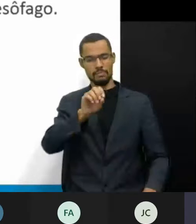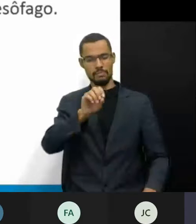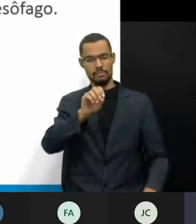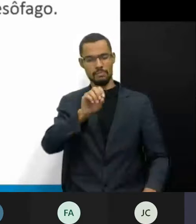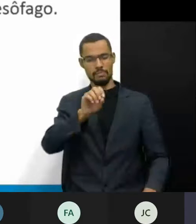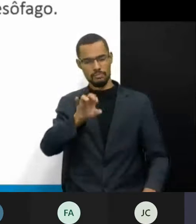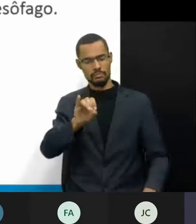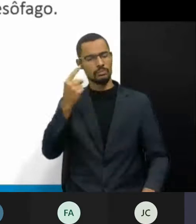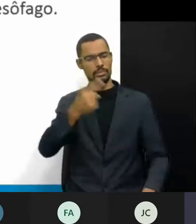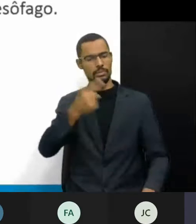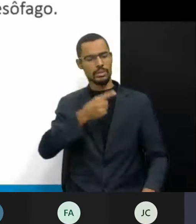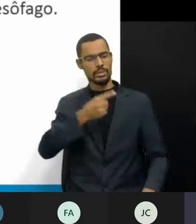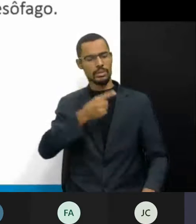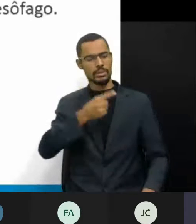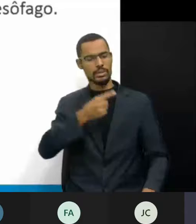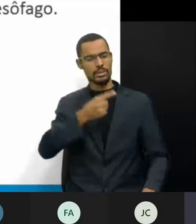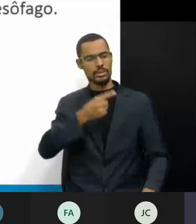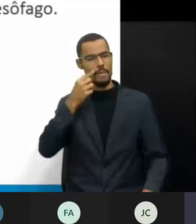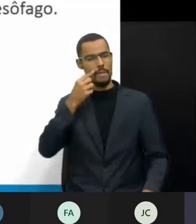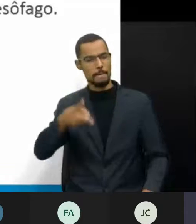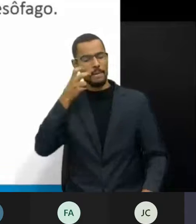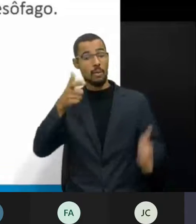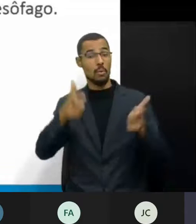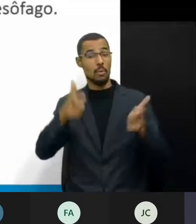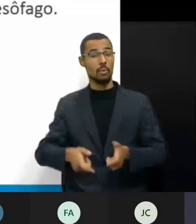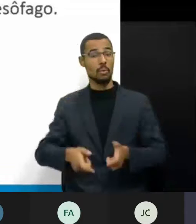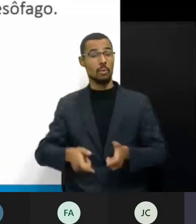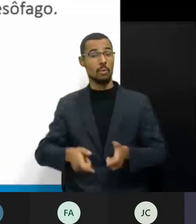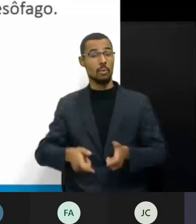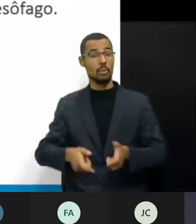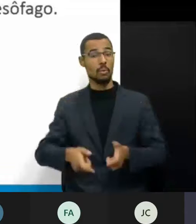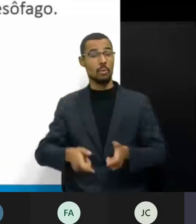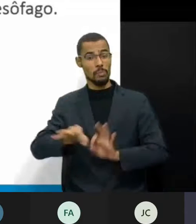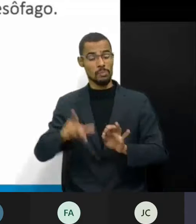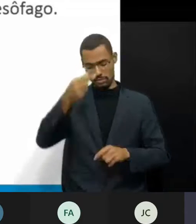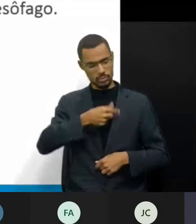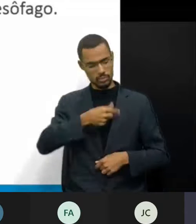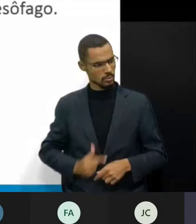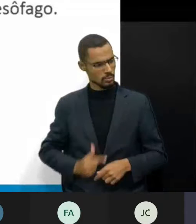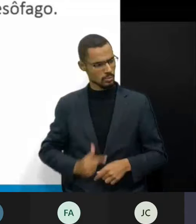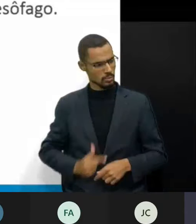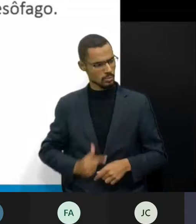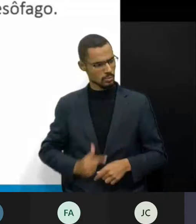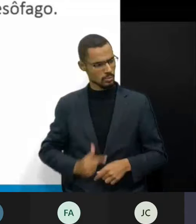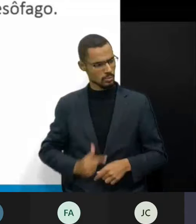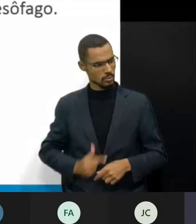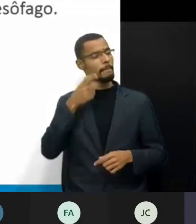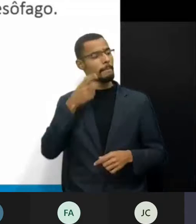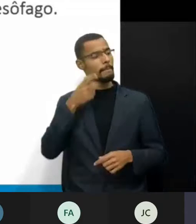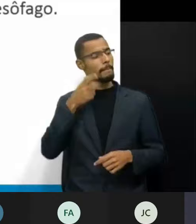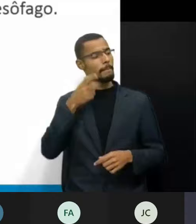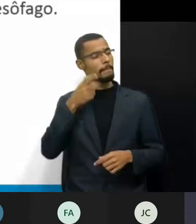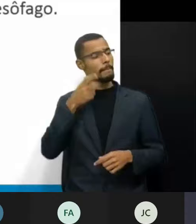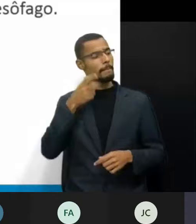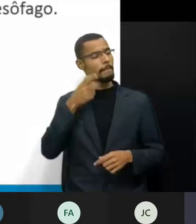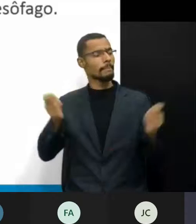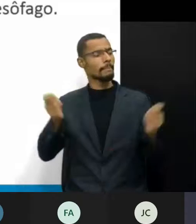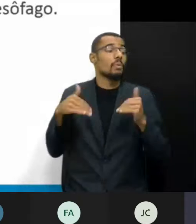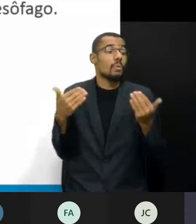estão posicionados esses órgãos e vamos ver, então, quais são